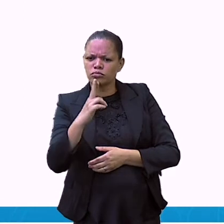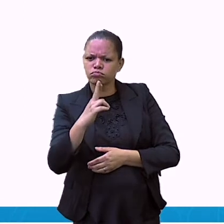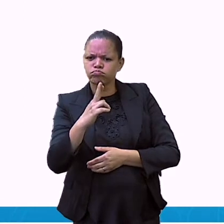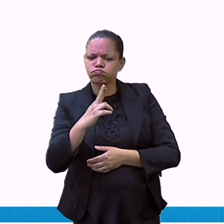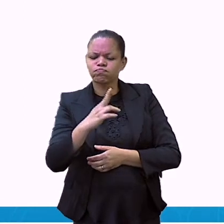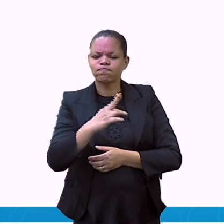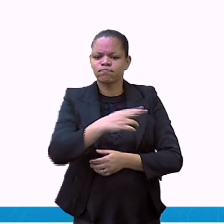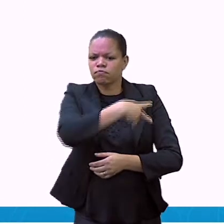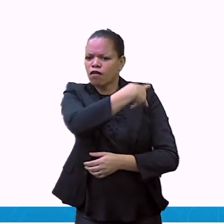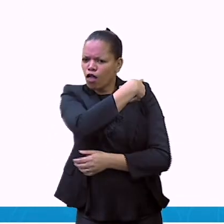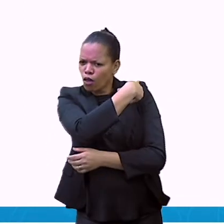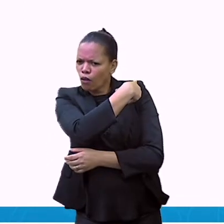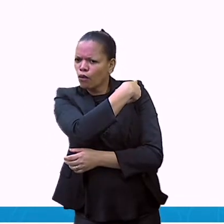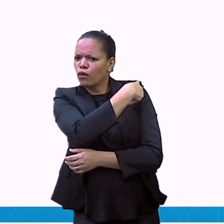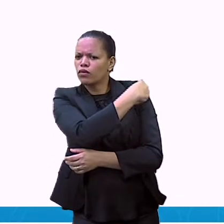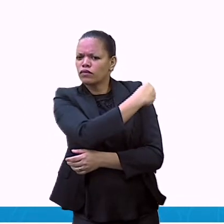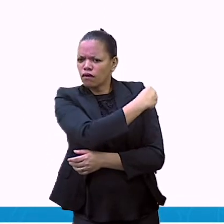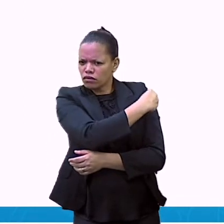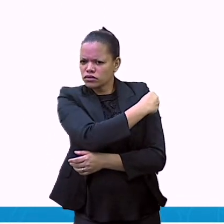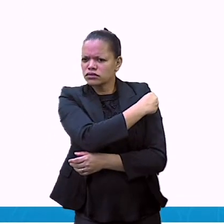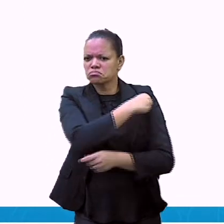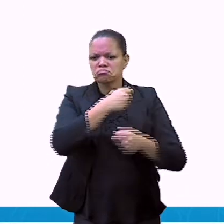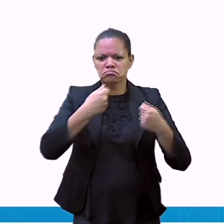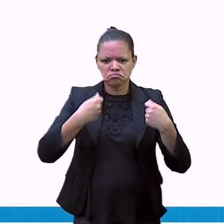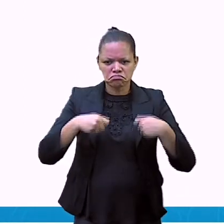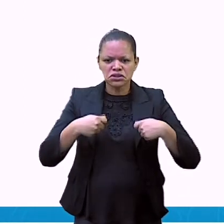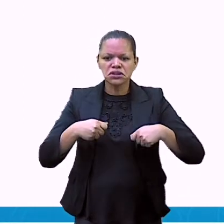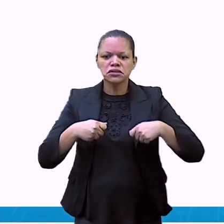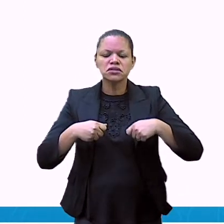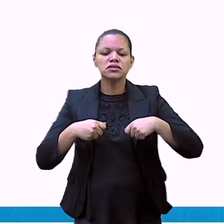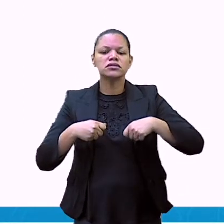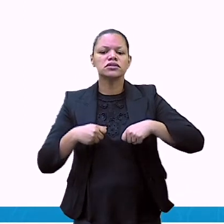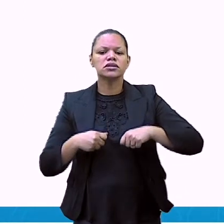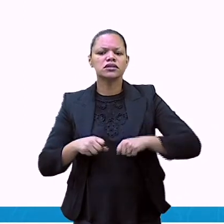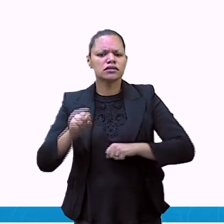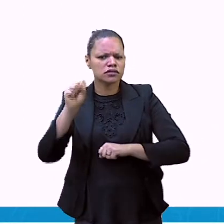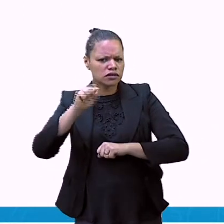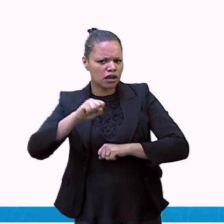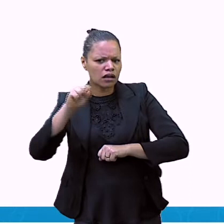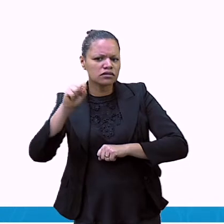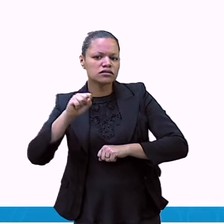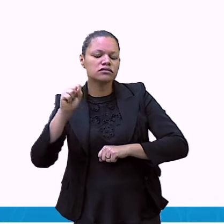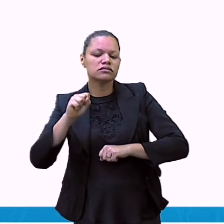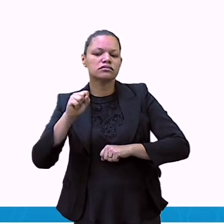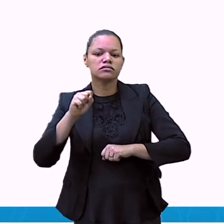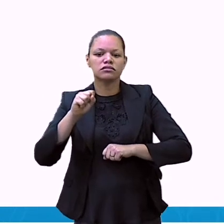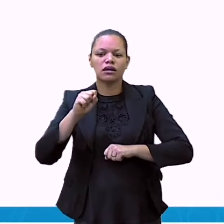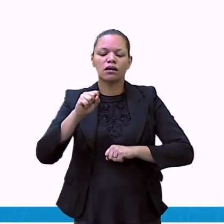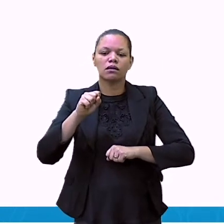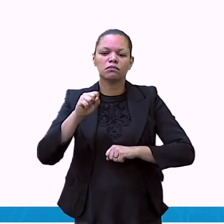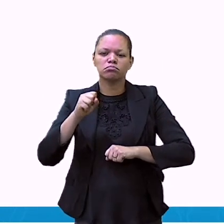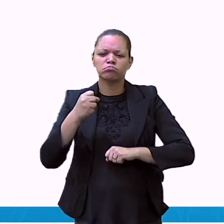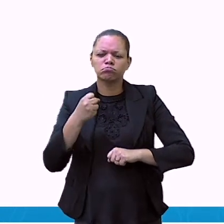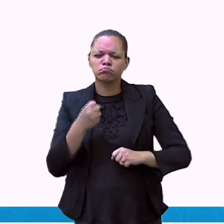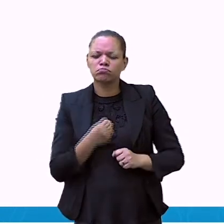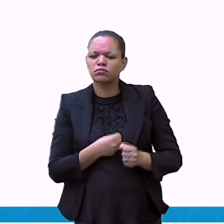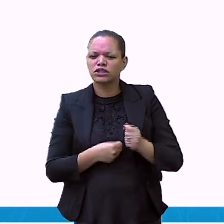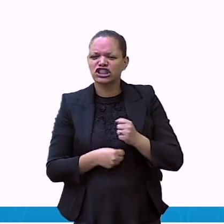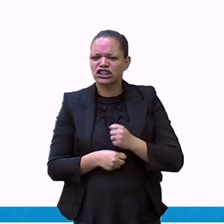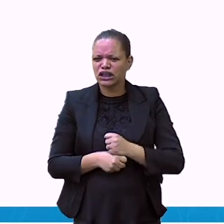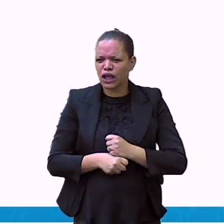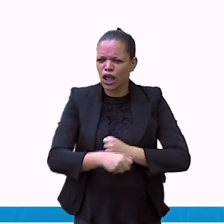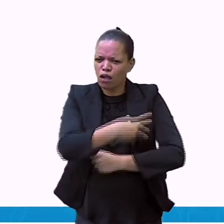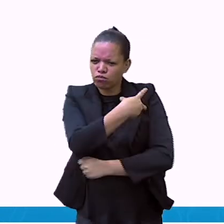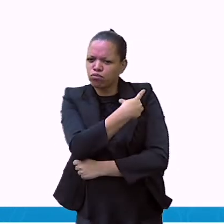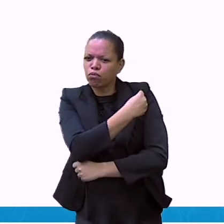vacinas adequadamente, conforme a indicação médica, você acertou. Se você marcou, lavar